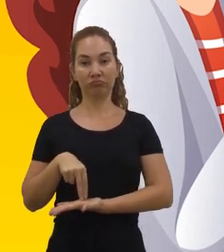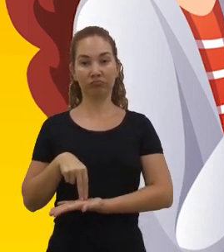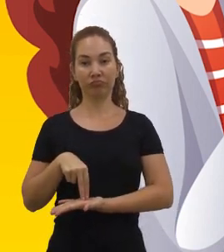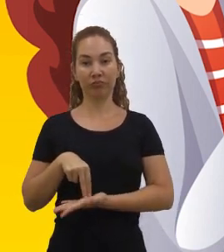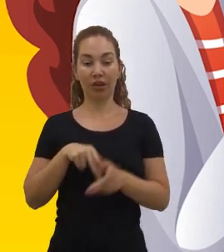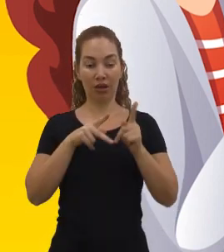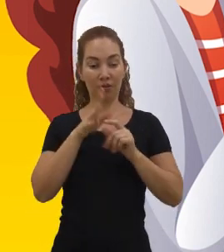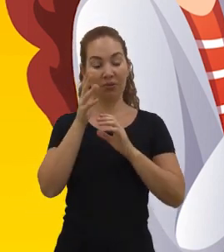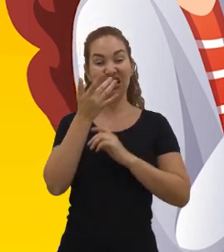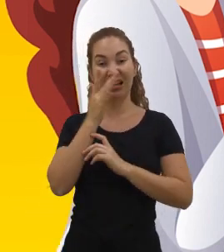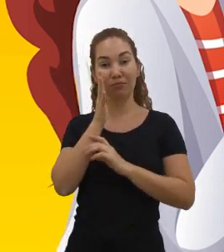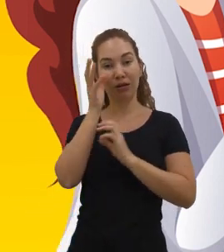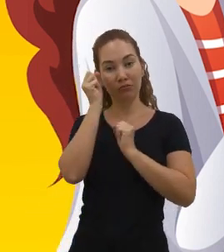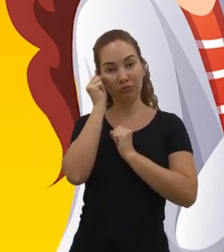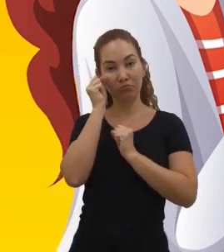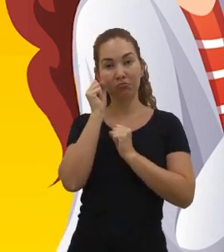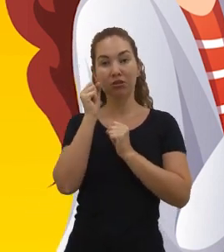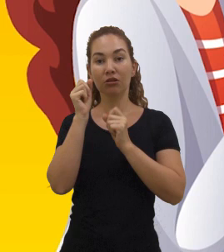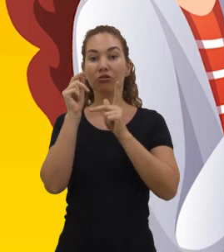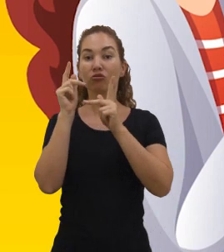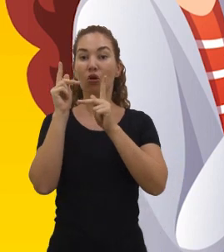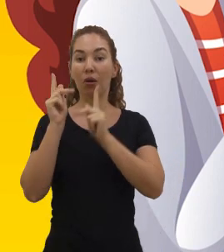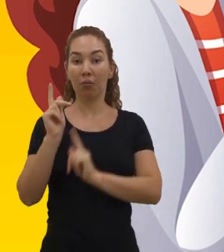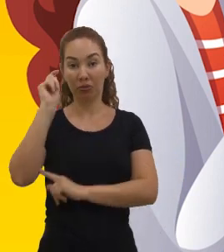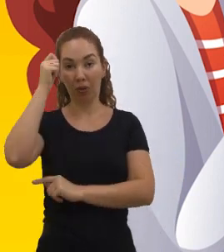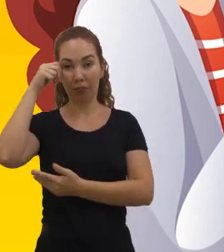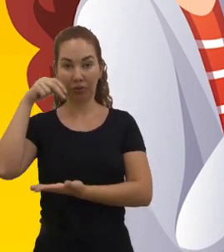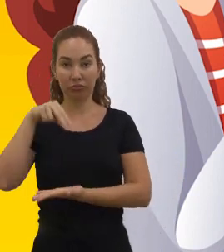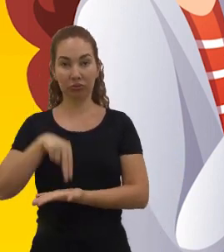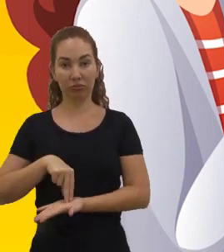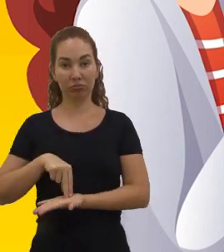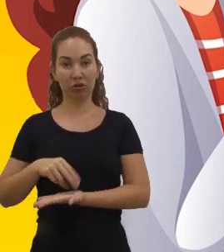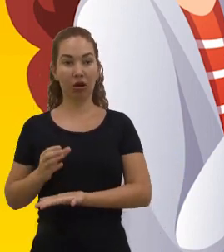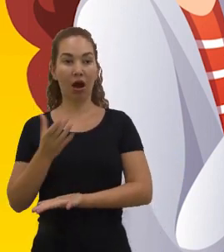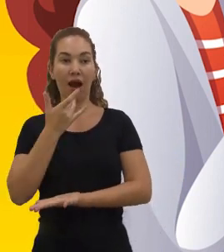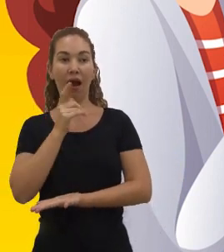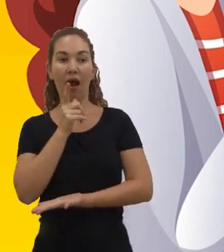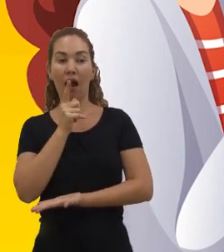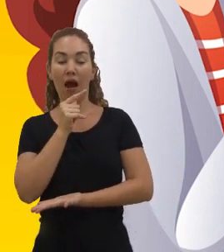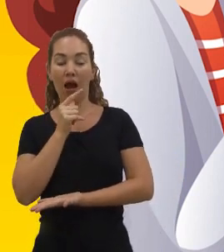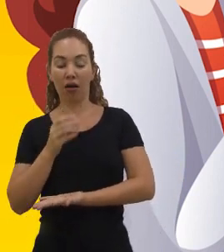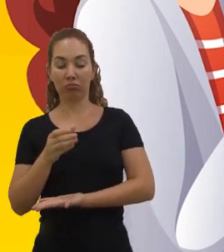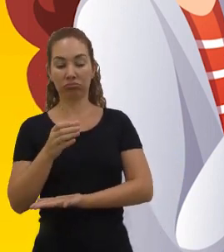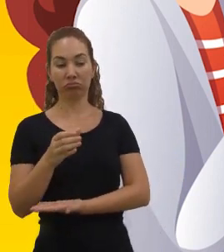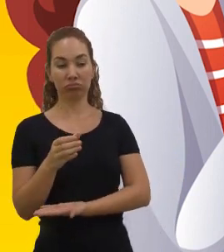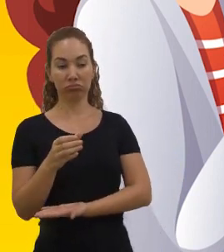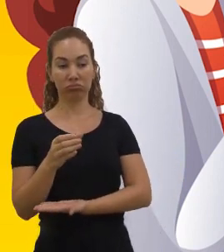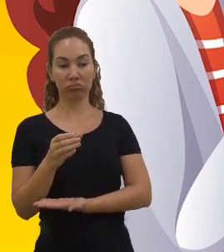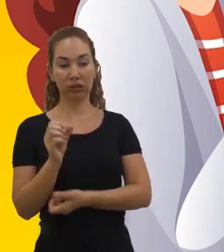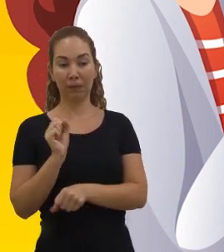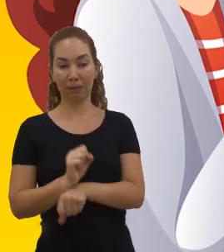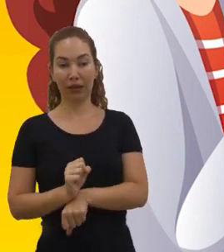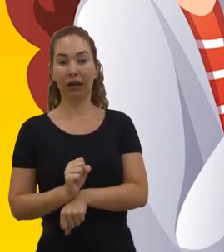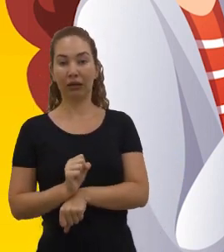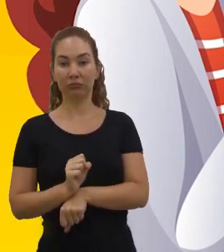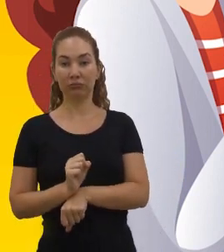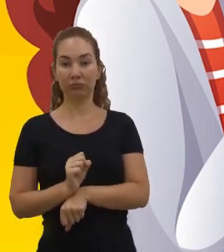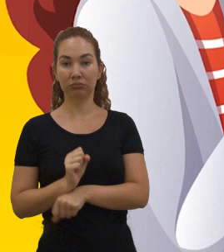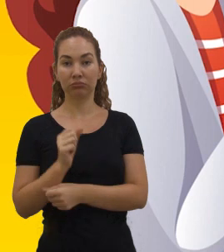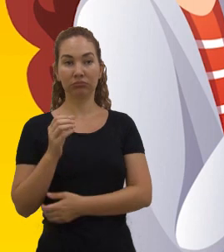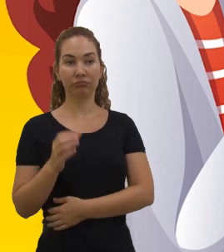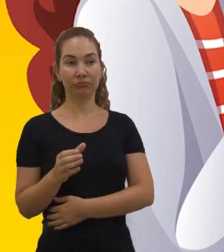piscar praticamente, a noite inteira com um copo d'água ou com algo ali do lado da cama, para se os